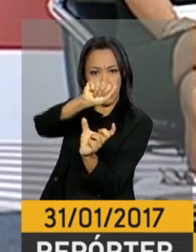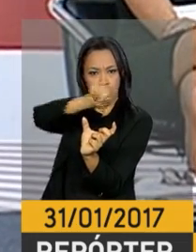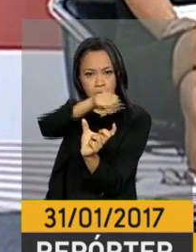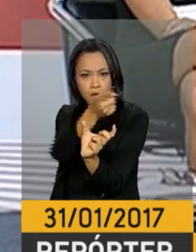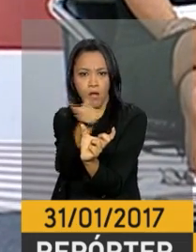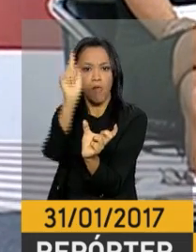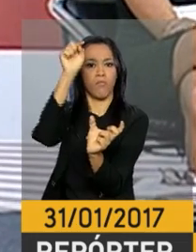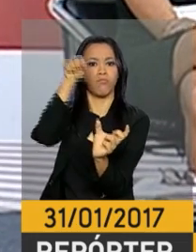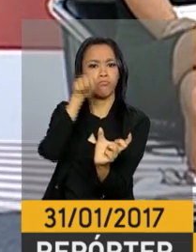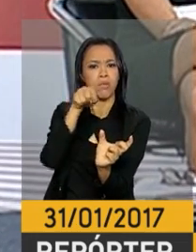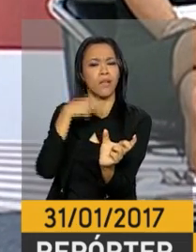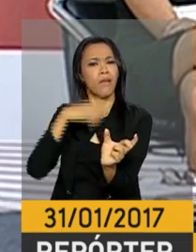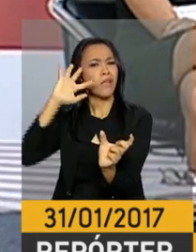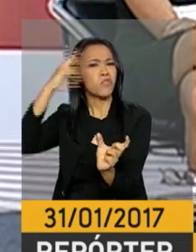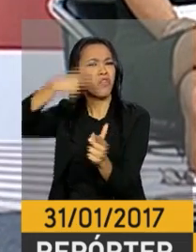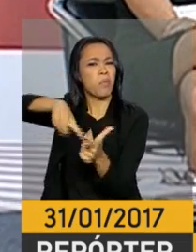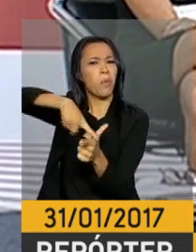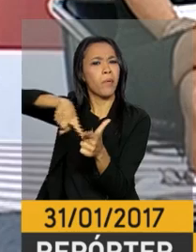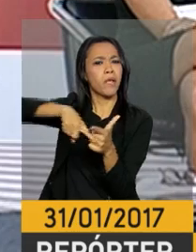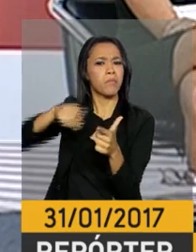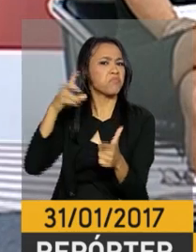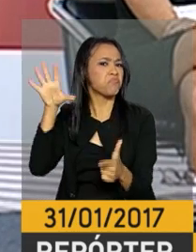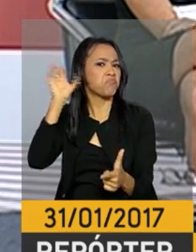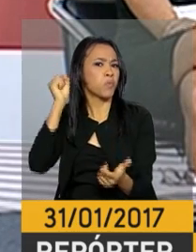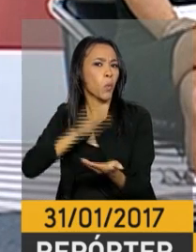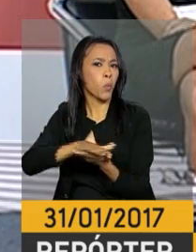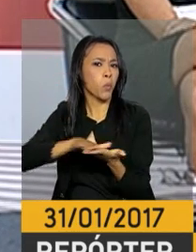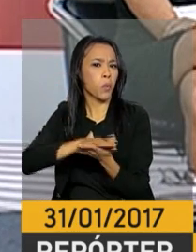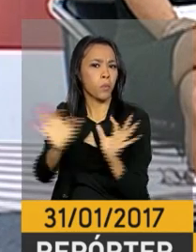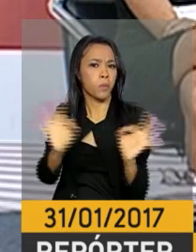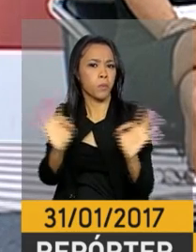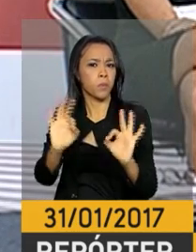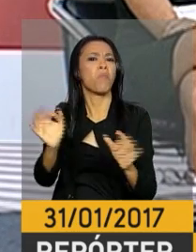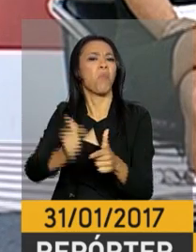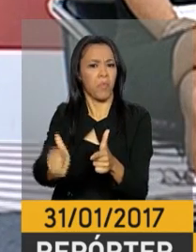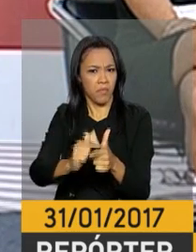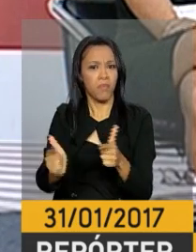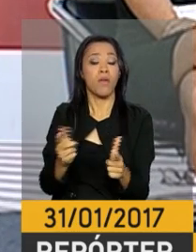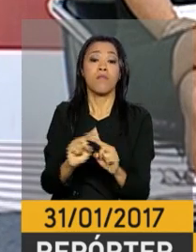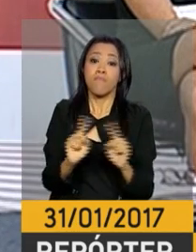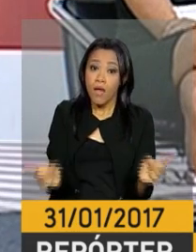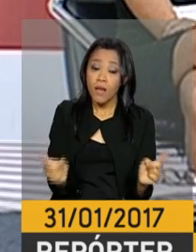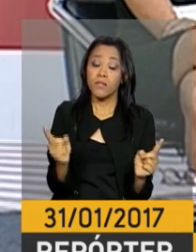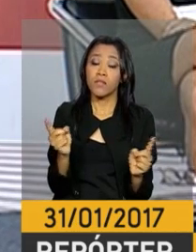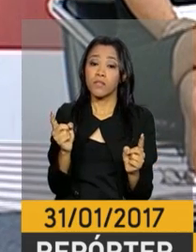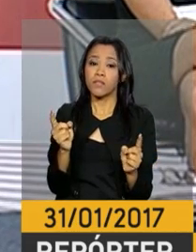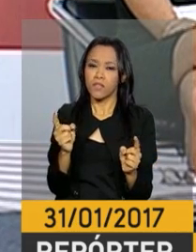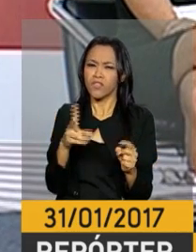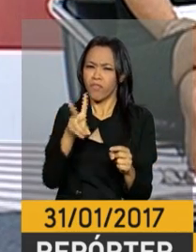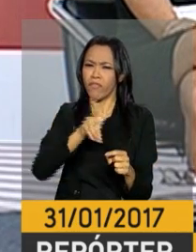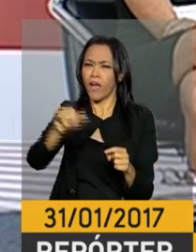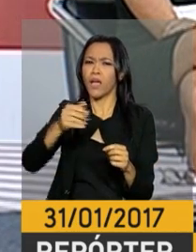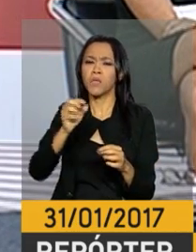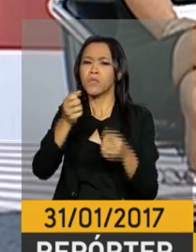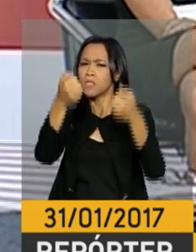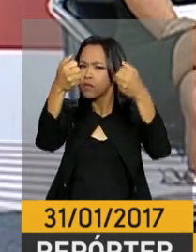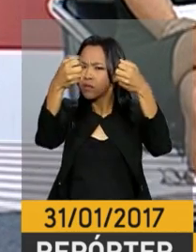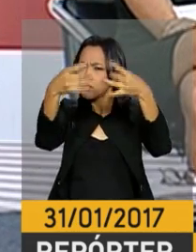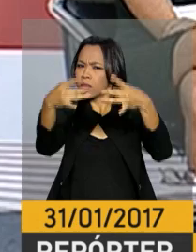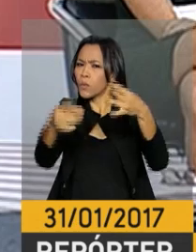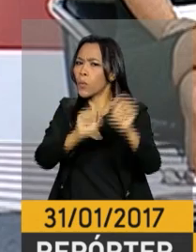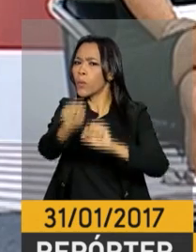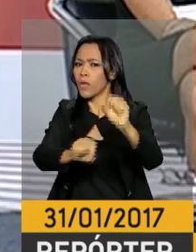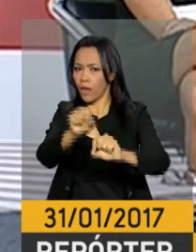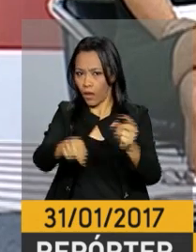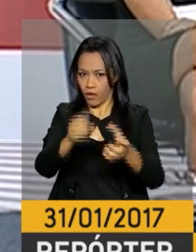por enquanto a gente tá tentando resolver um probleminha de áudio lá na reunião mas a gente já vai dando adiantando o que que é o conselhão ele